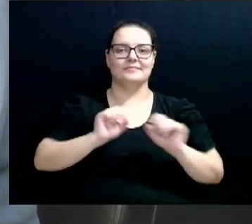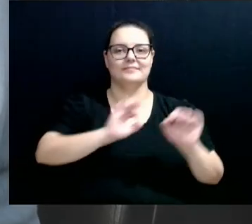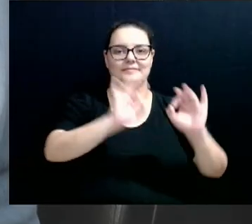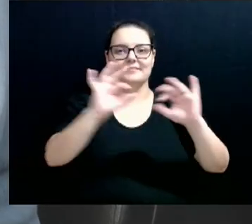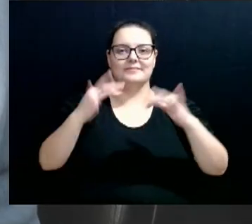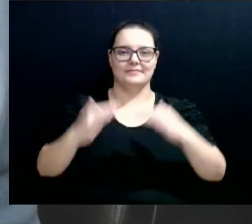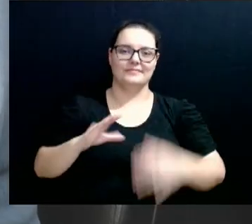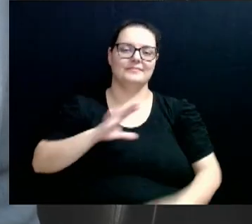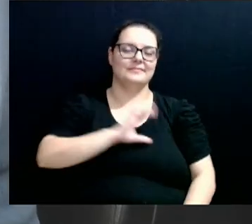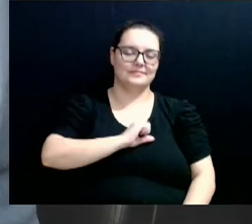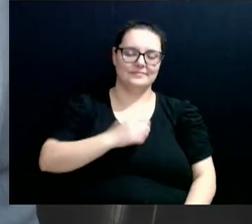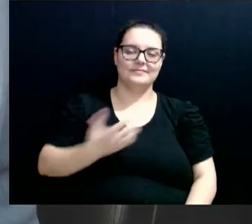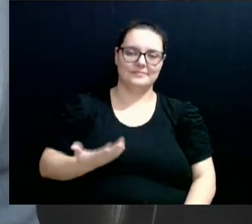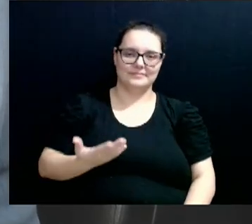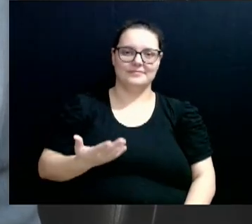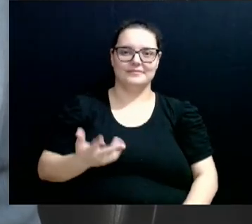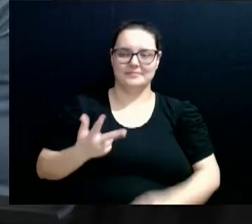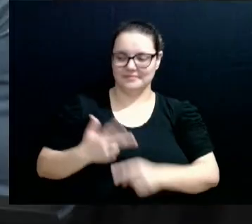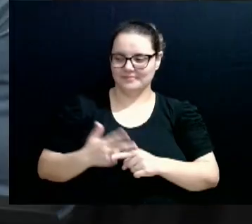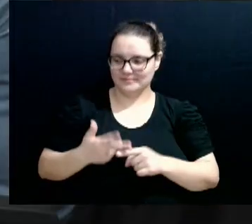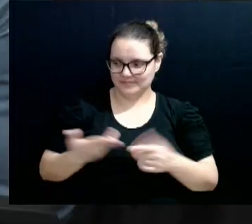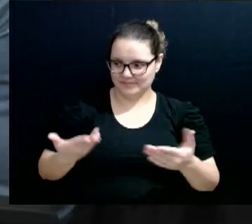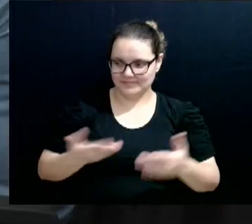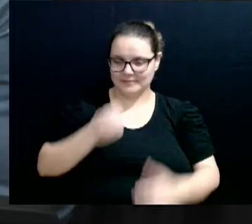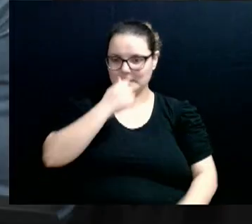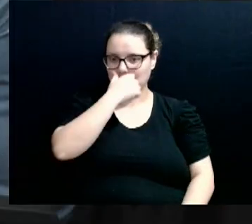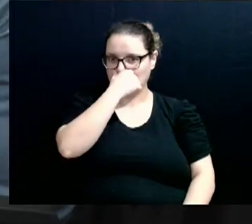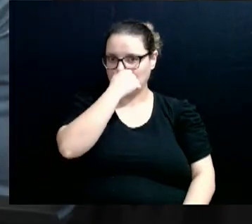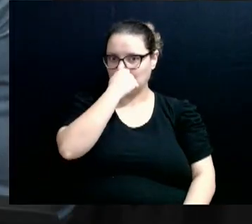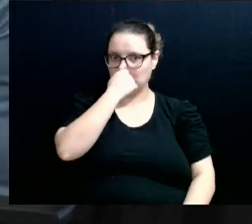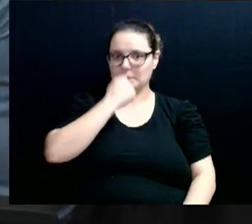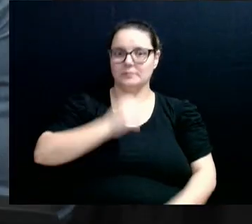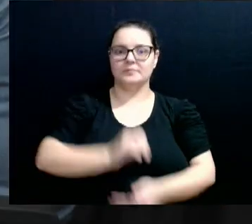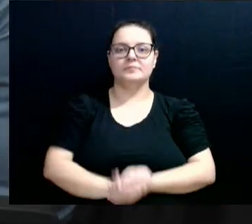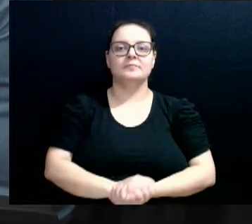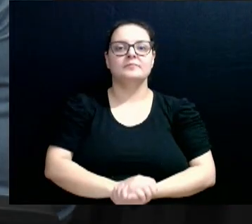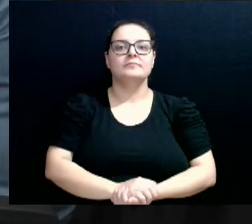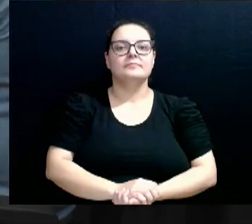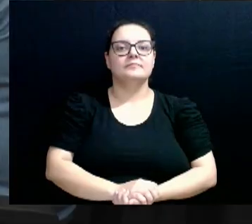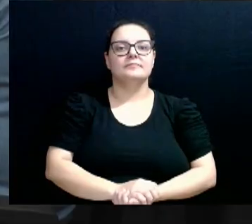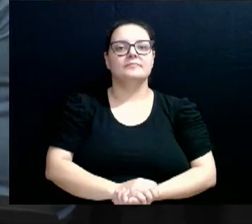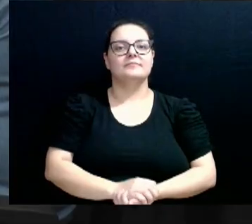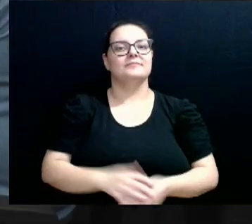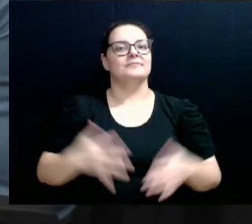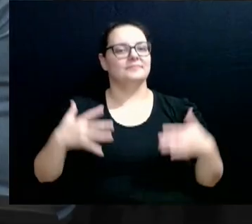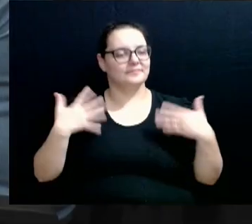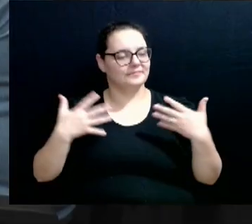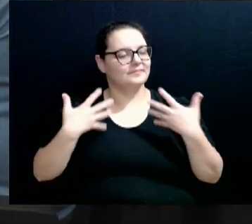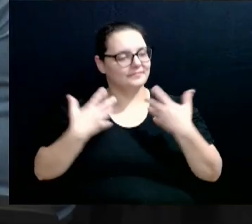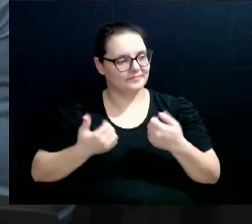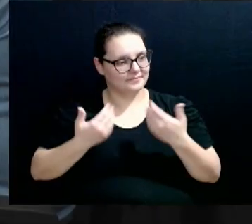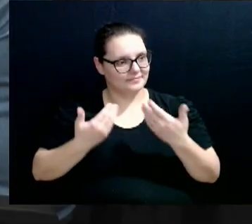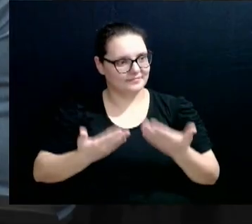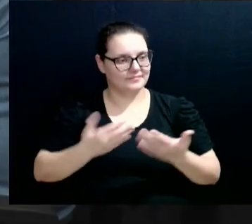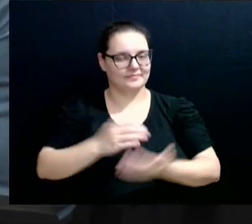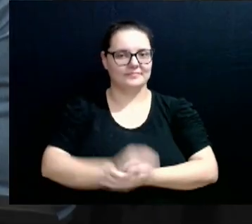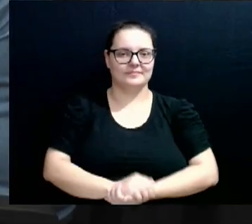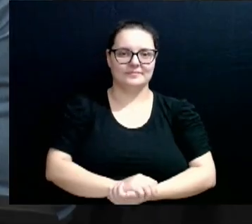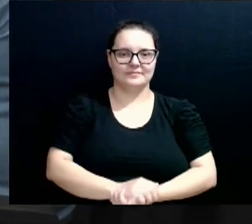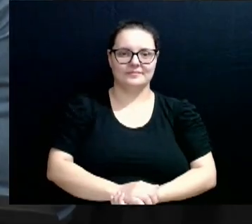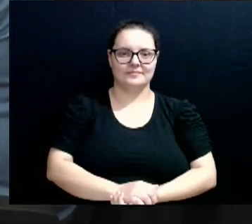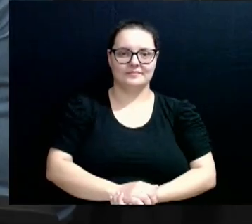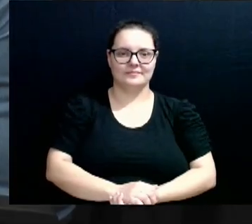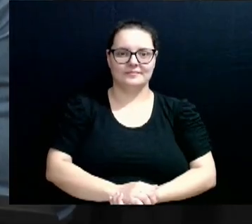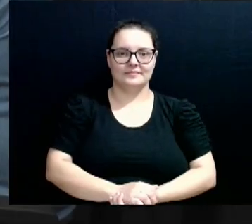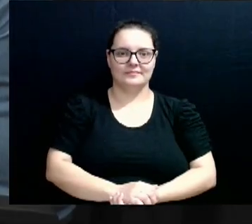do episódio. Muito bom, uma alegria receber você aqui. A gente conhece um pouco da